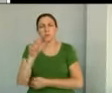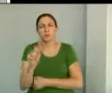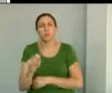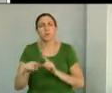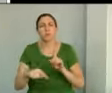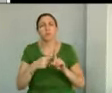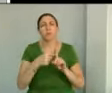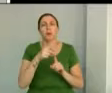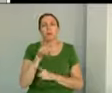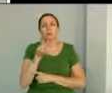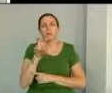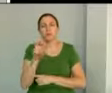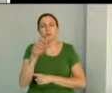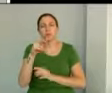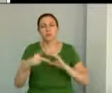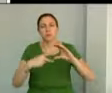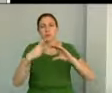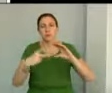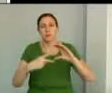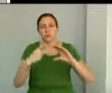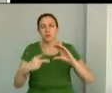Câmara.